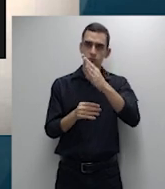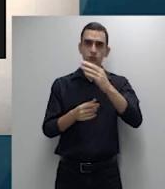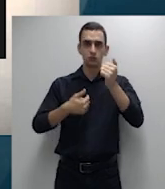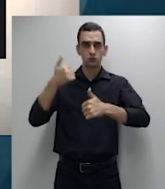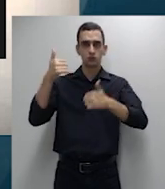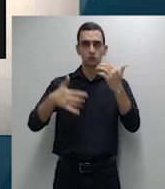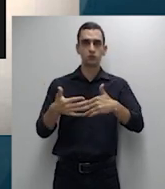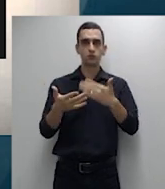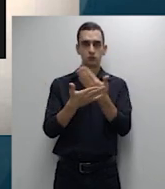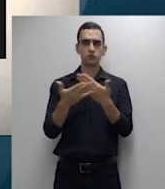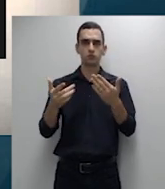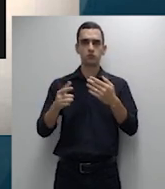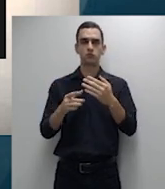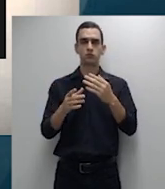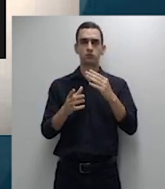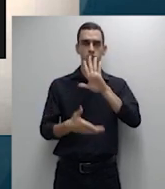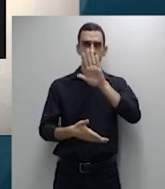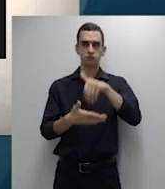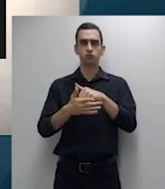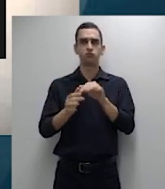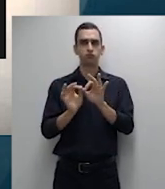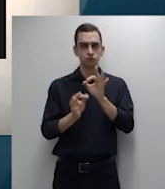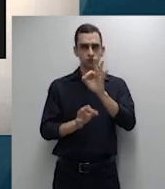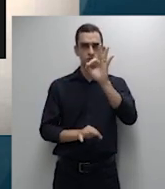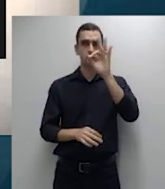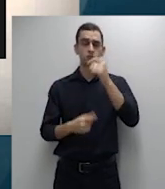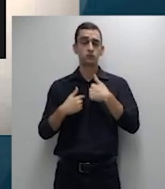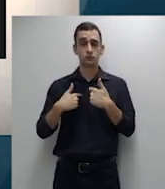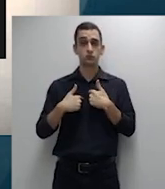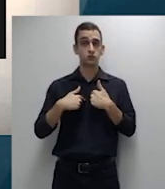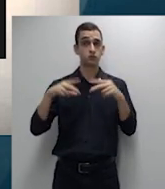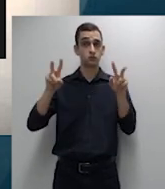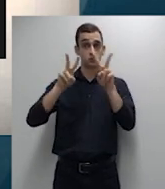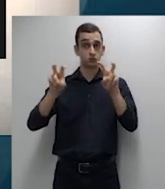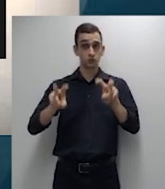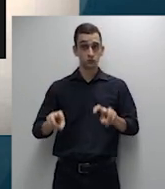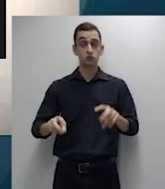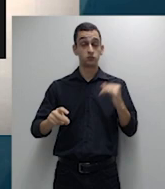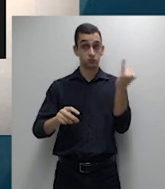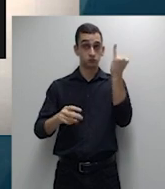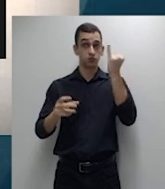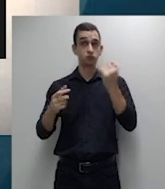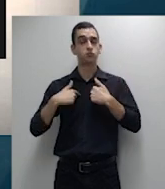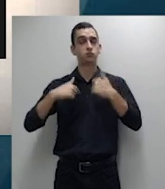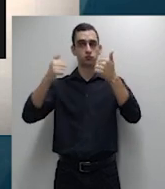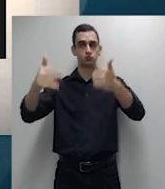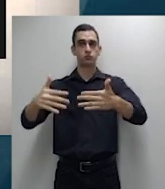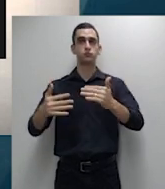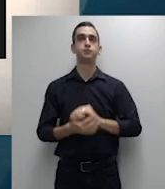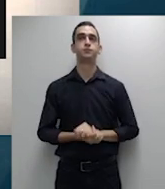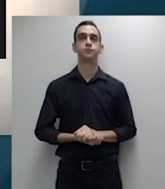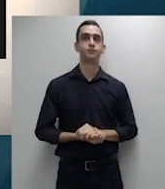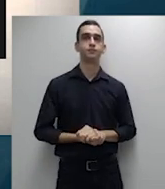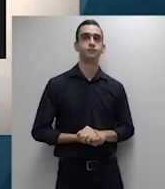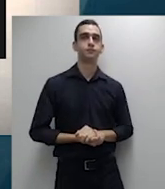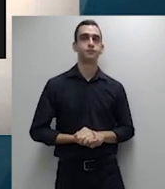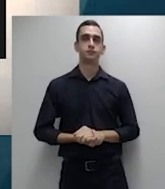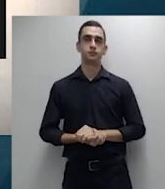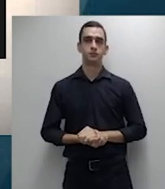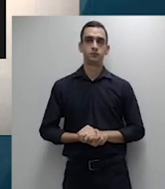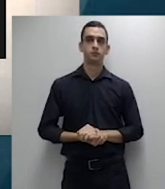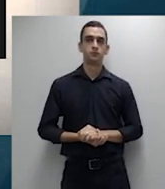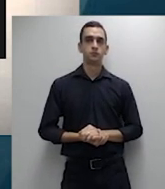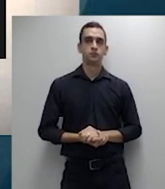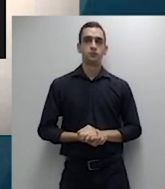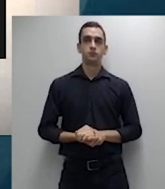na volta longo Então vou apenas aquilo que é mais mais importante eu então começo Lembrando que o